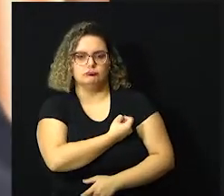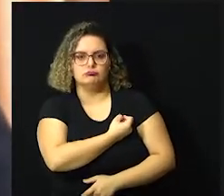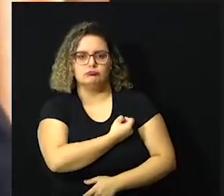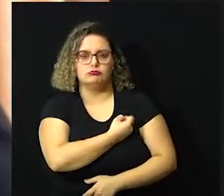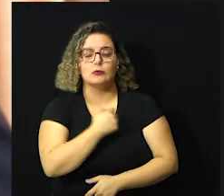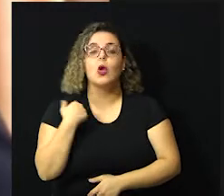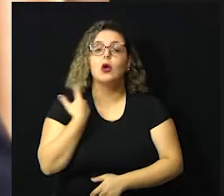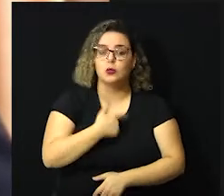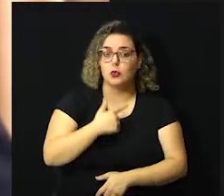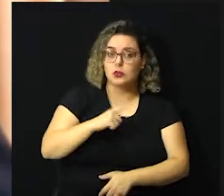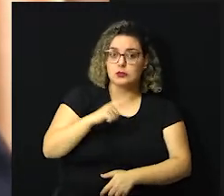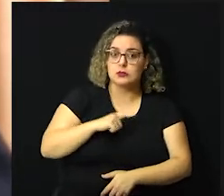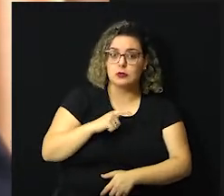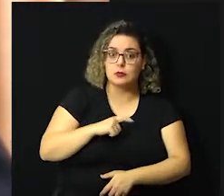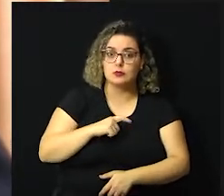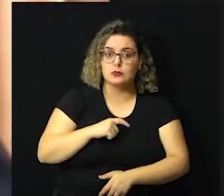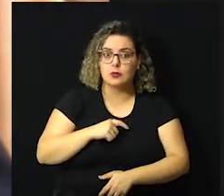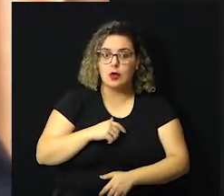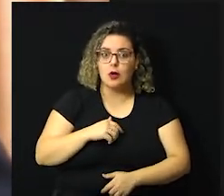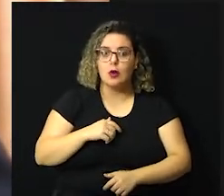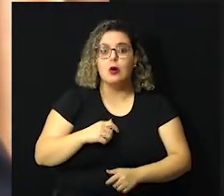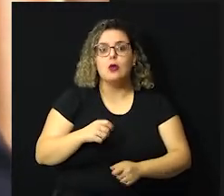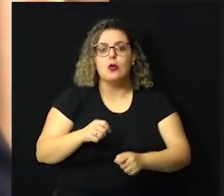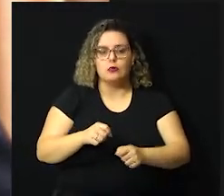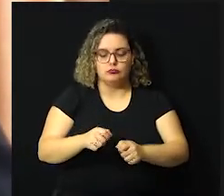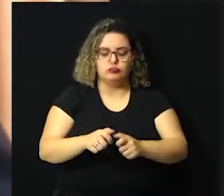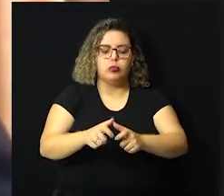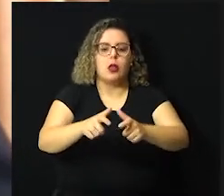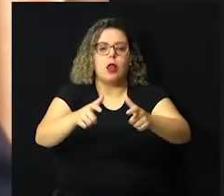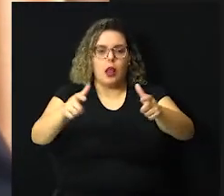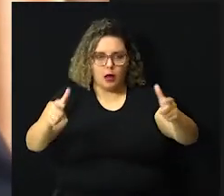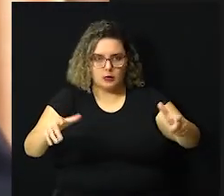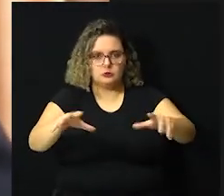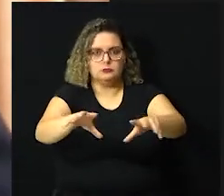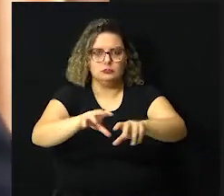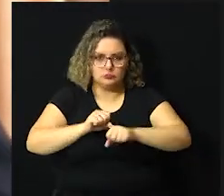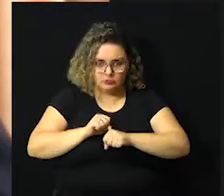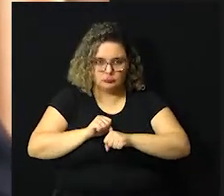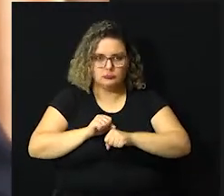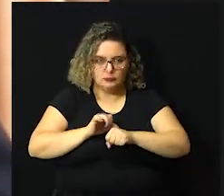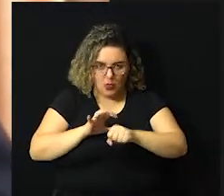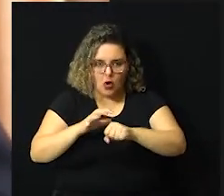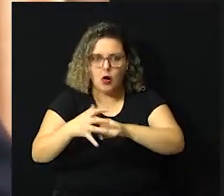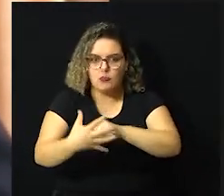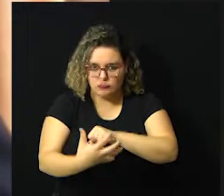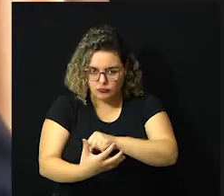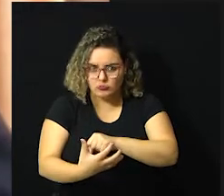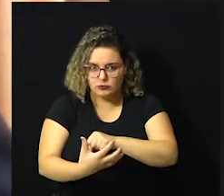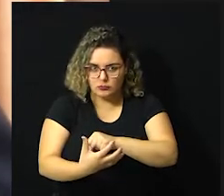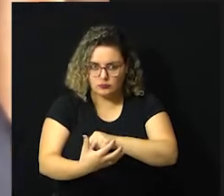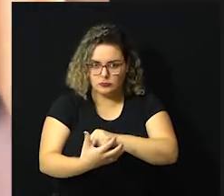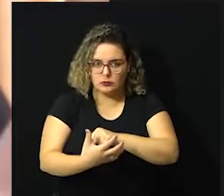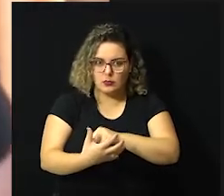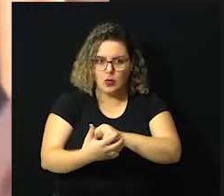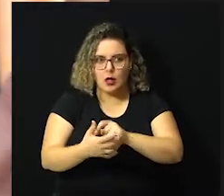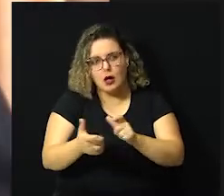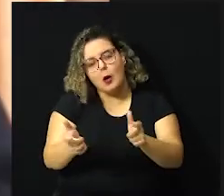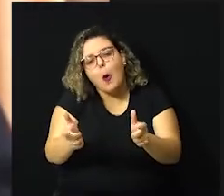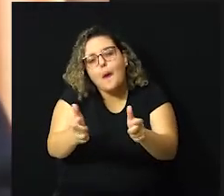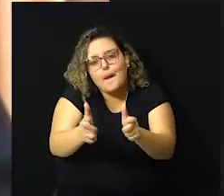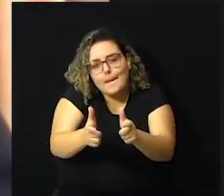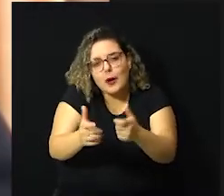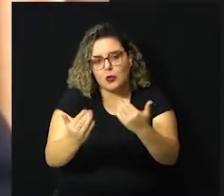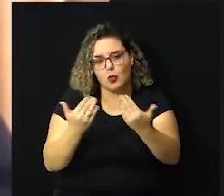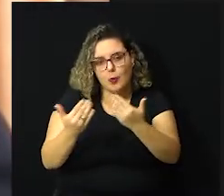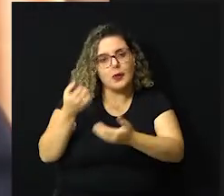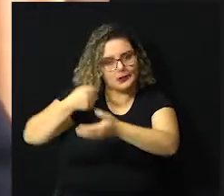Nós só estamos tendo agora um crescimento novo de casos, embora com não tão grande letalidade